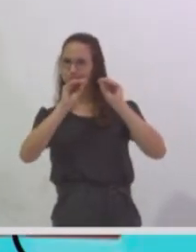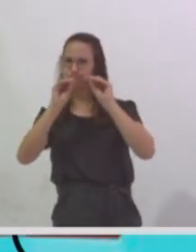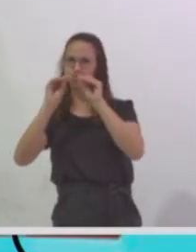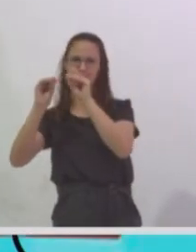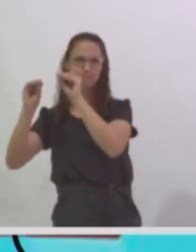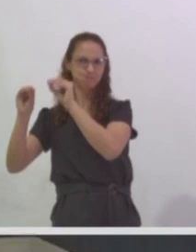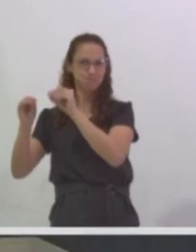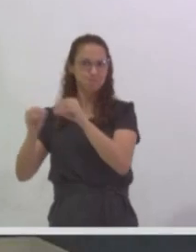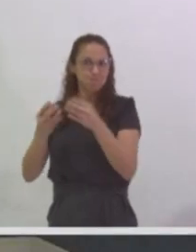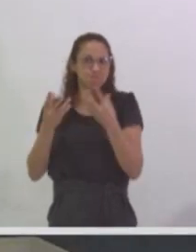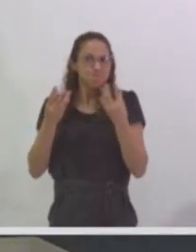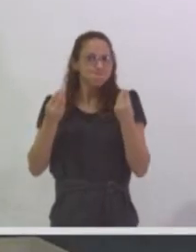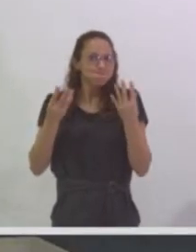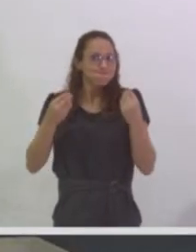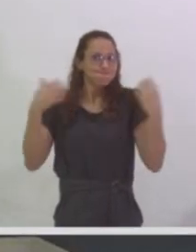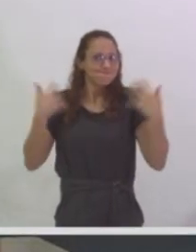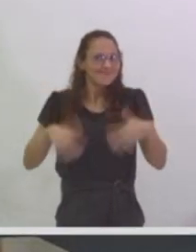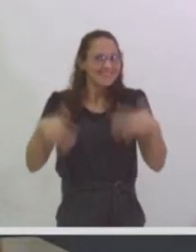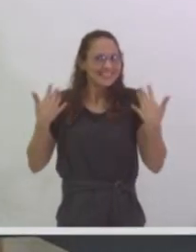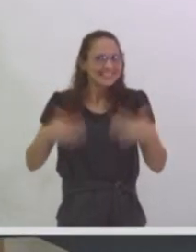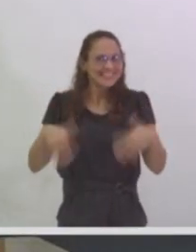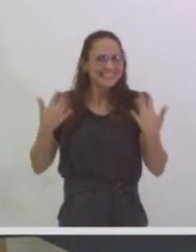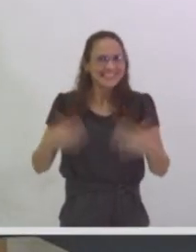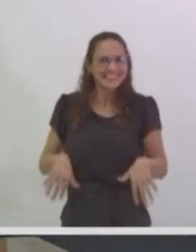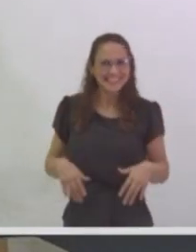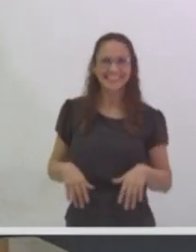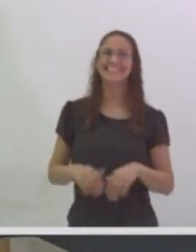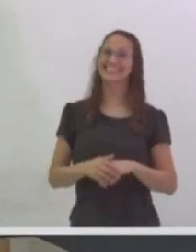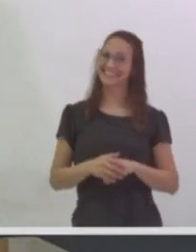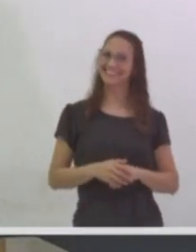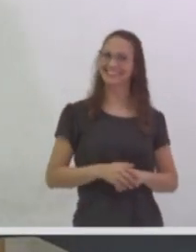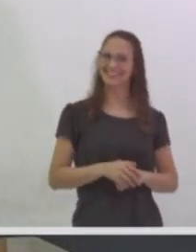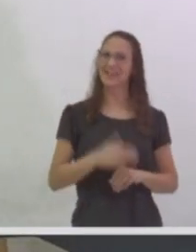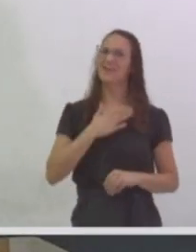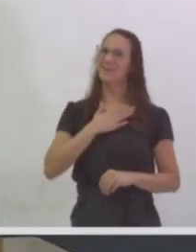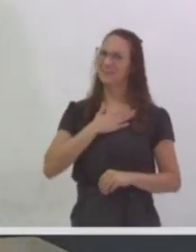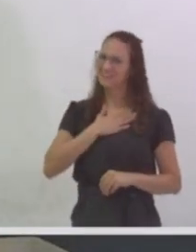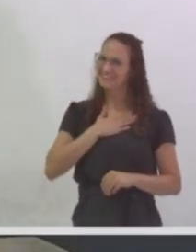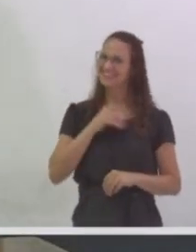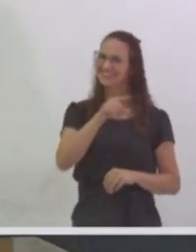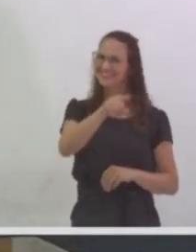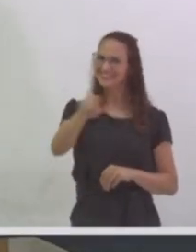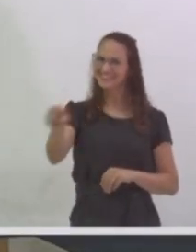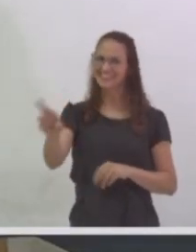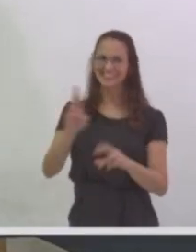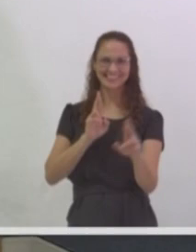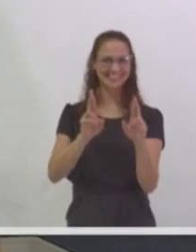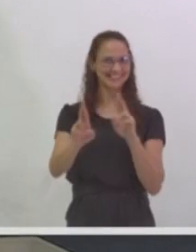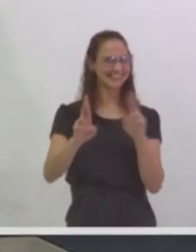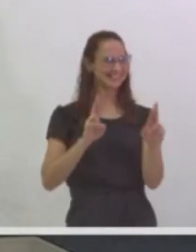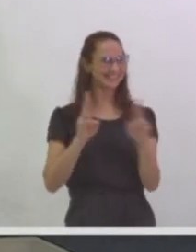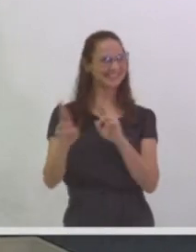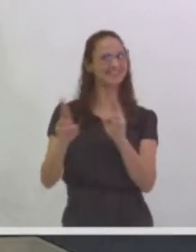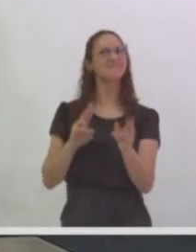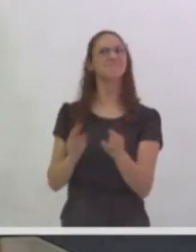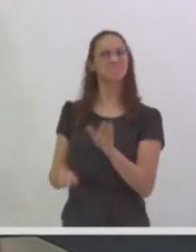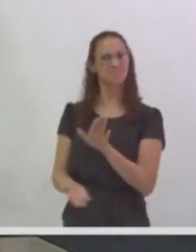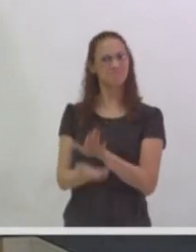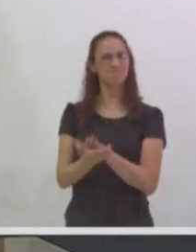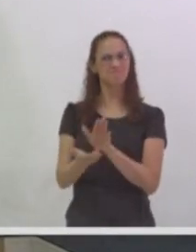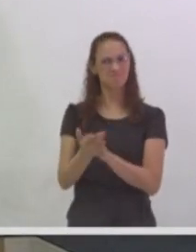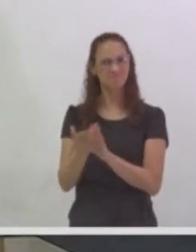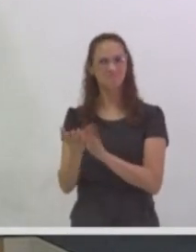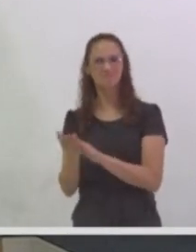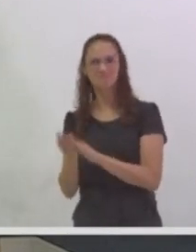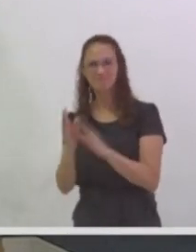Vem comigo aqui, ó. Gente, estou gostando de ver essa participação. Vocês estão realmente ligados. Ficaram atentos à